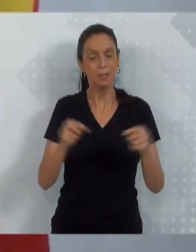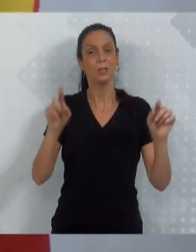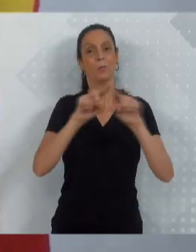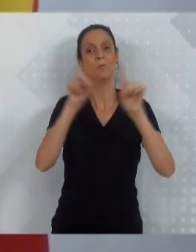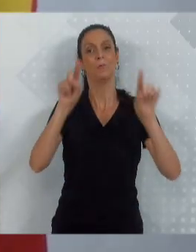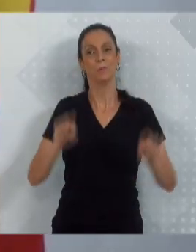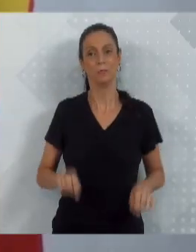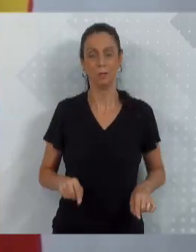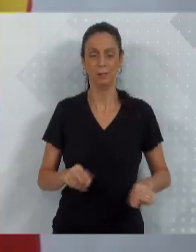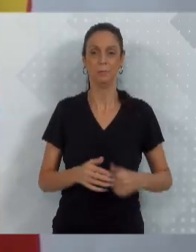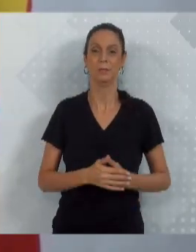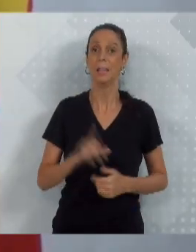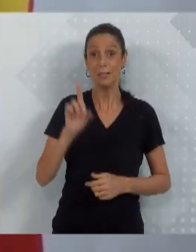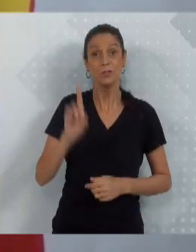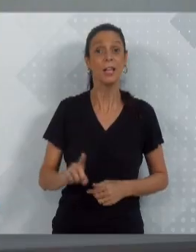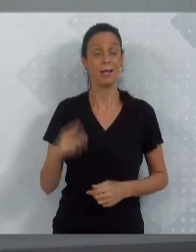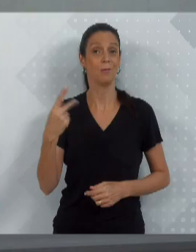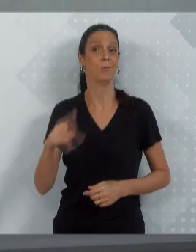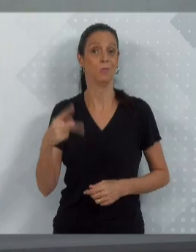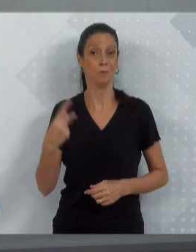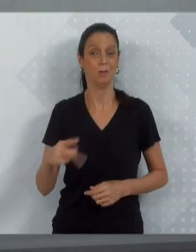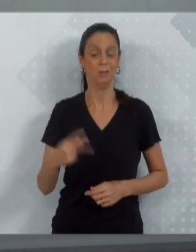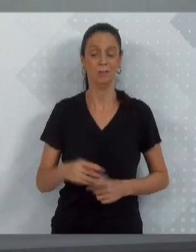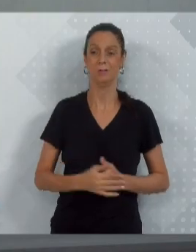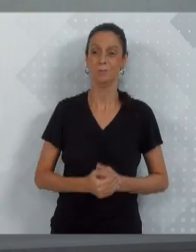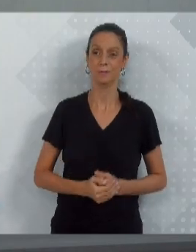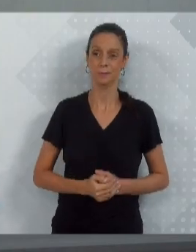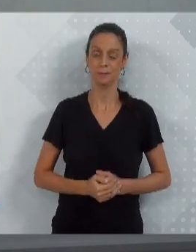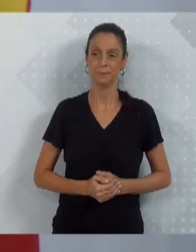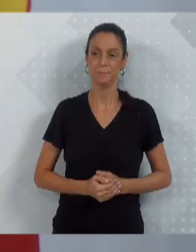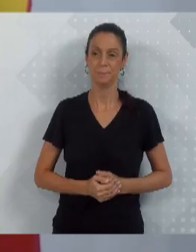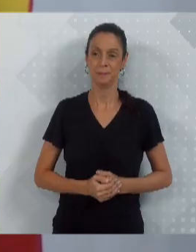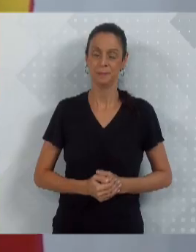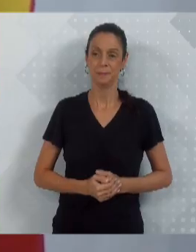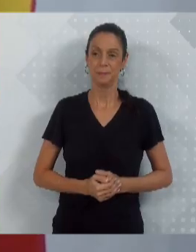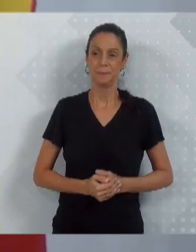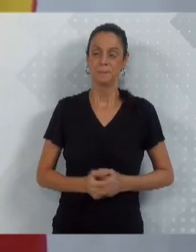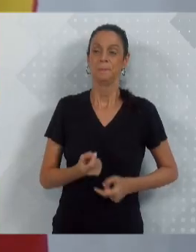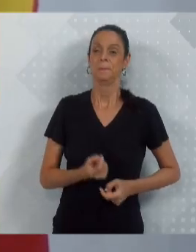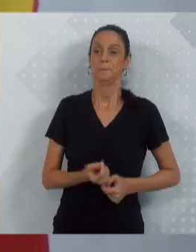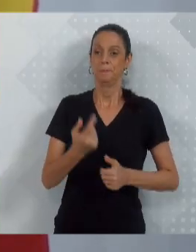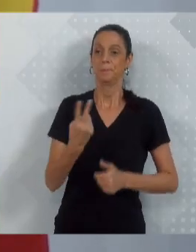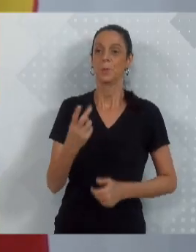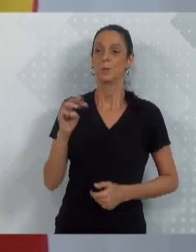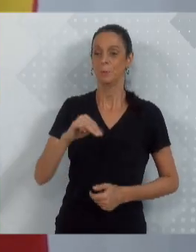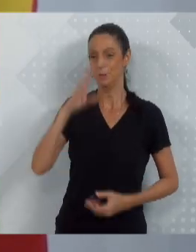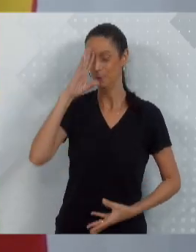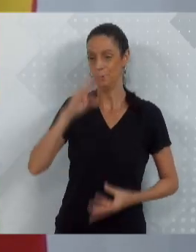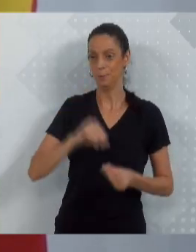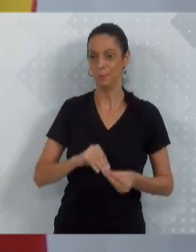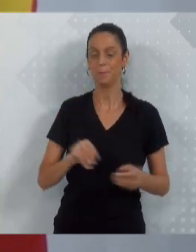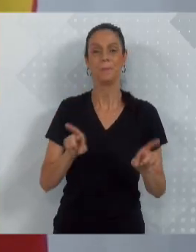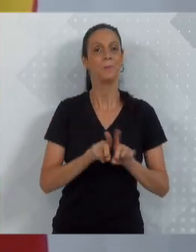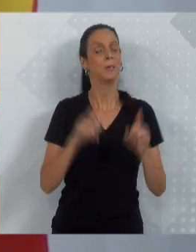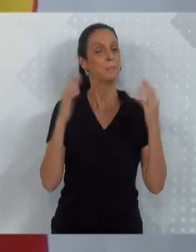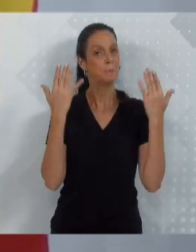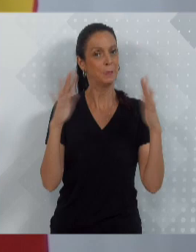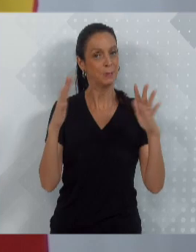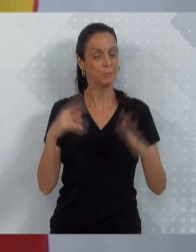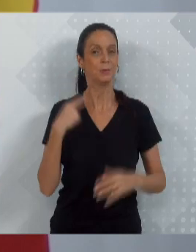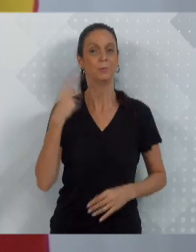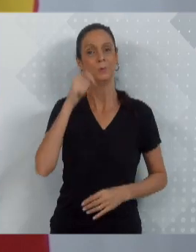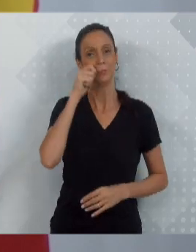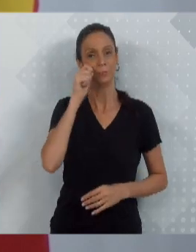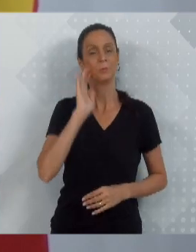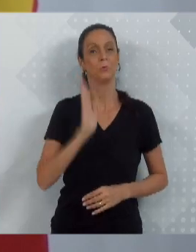Mais 2 minutos, se possível. Em virtude dois a par, 2 minutos para Vossa Excelência poder concluir. Perfeito. Também parabenizo o vereador Almir por várias medidas que